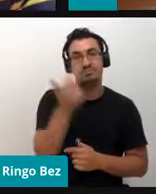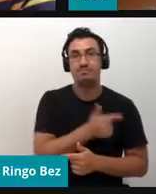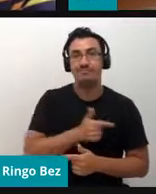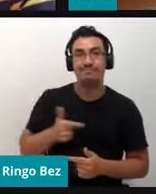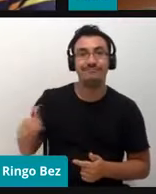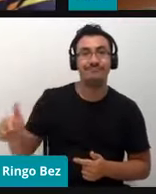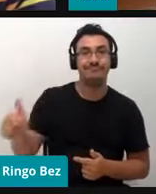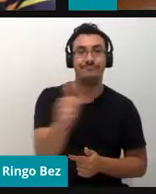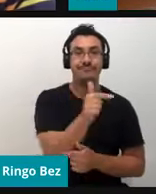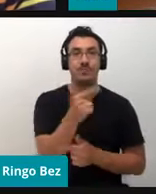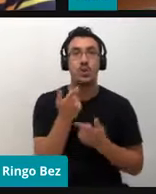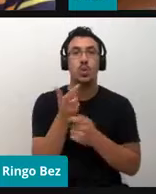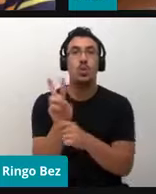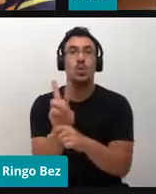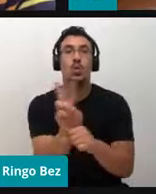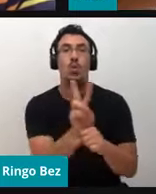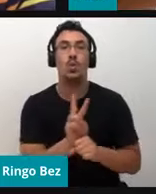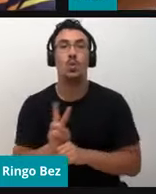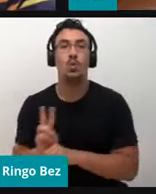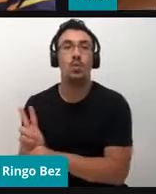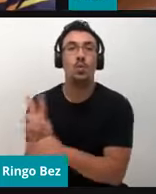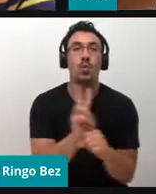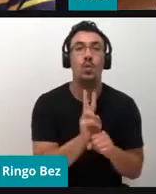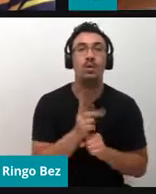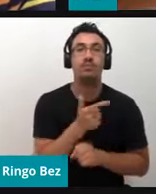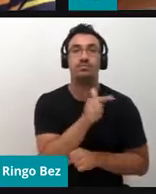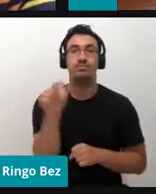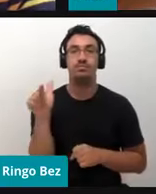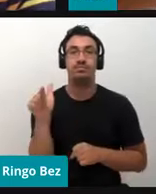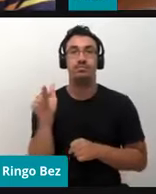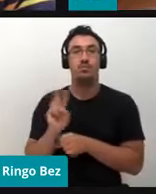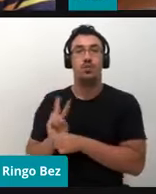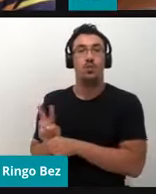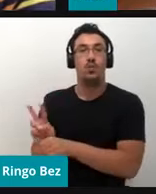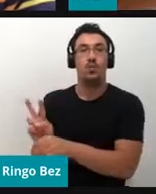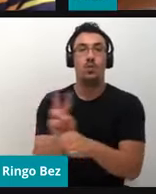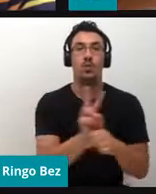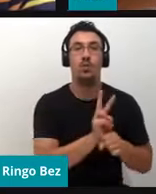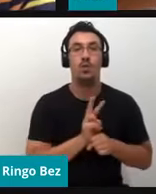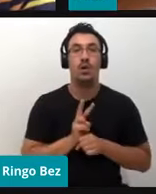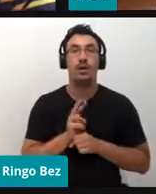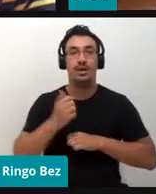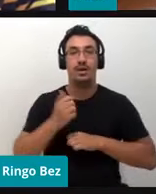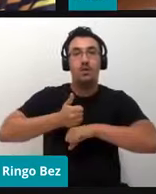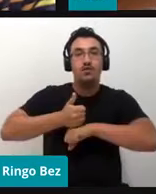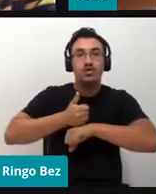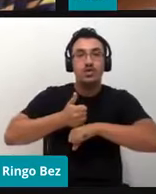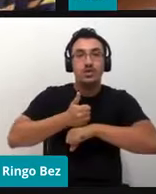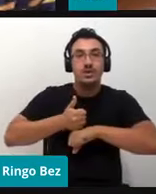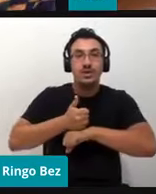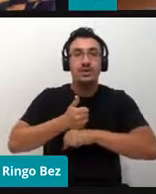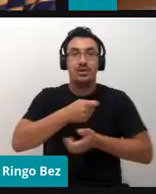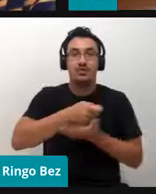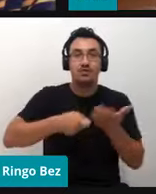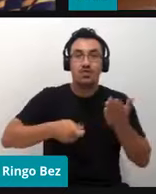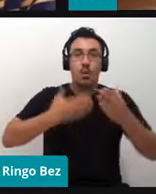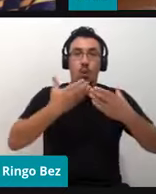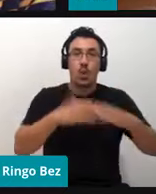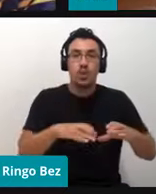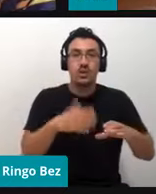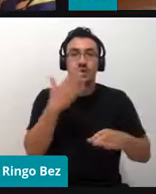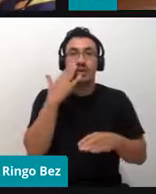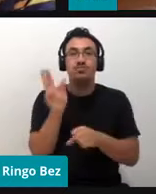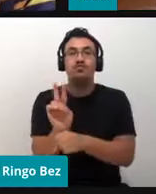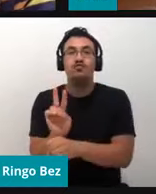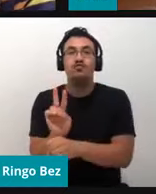hoje fiscalização. Os fiscais, os profissionais que são concursados para fiscalizar